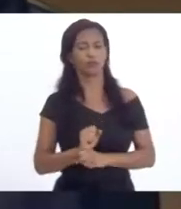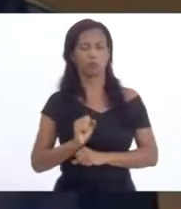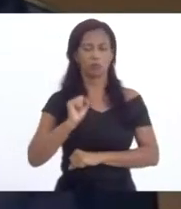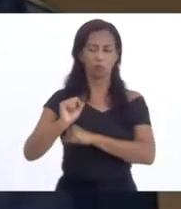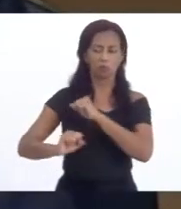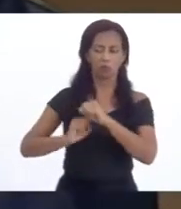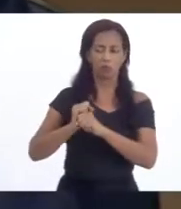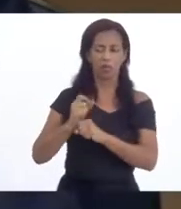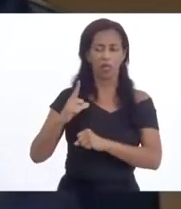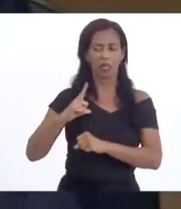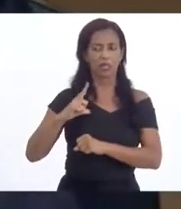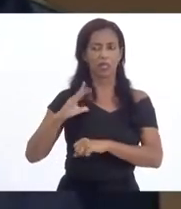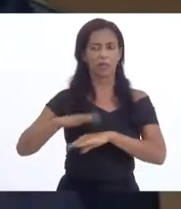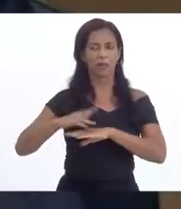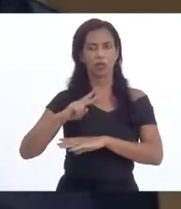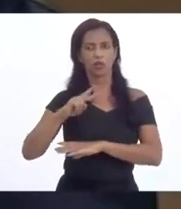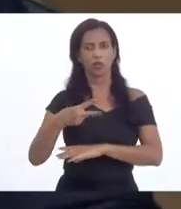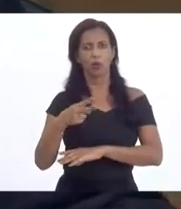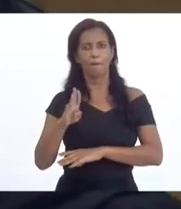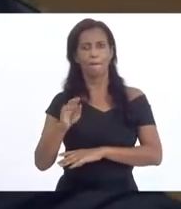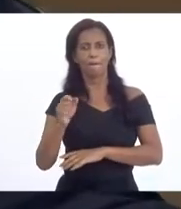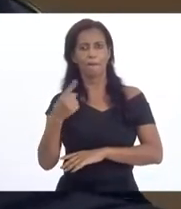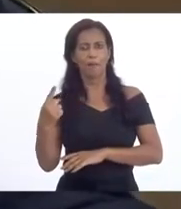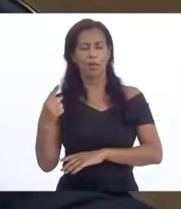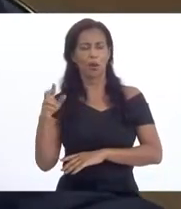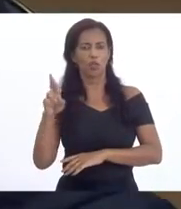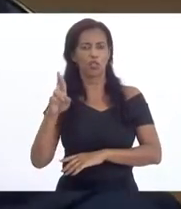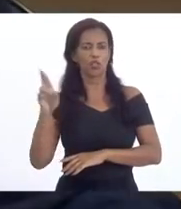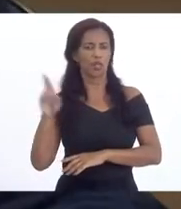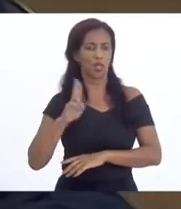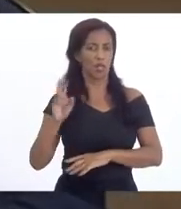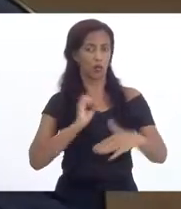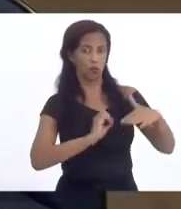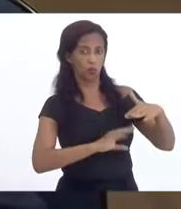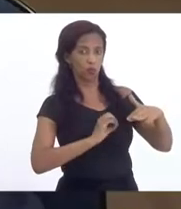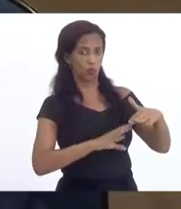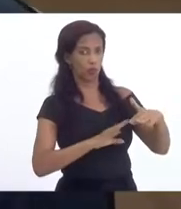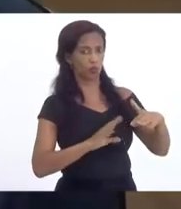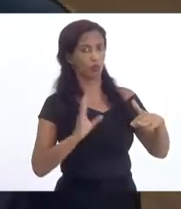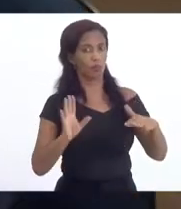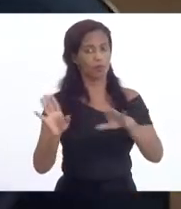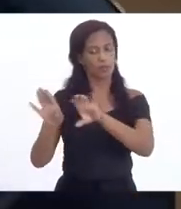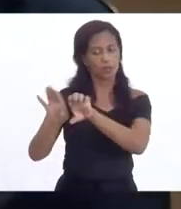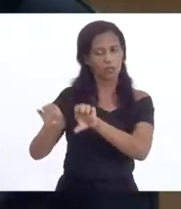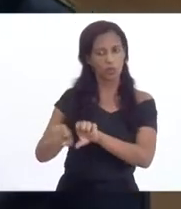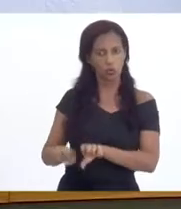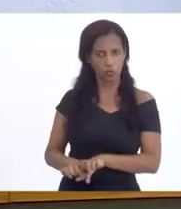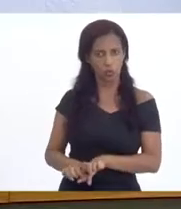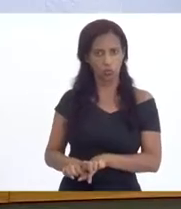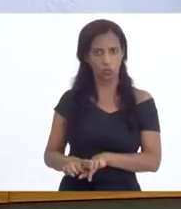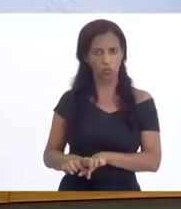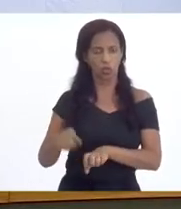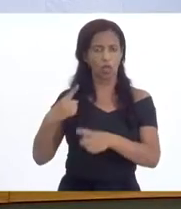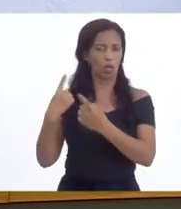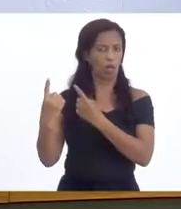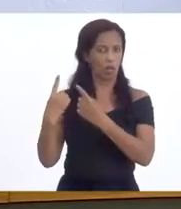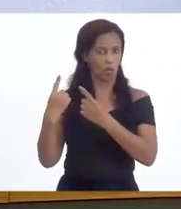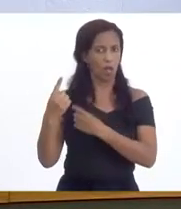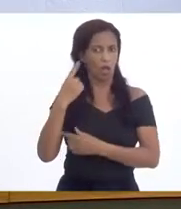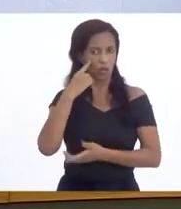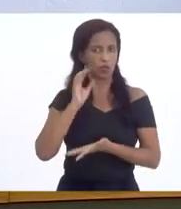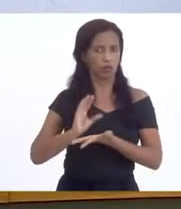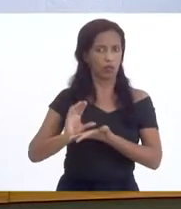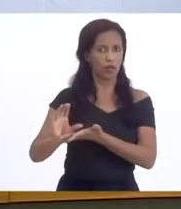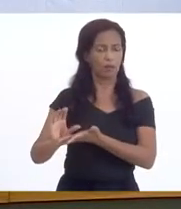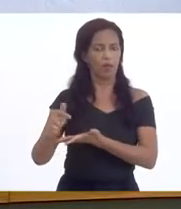seguramente teremos mais de 2 bilhões de reais no fundo, mas essa coisa da infraestrutura das estradas vicinais, a gente vai dar um